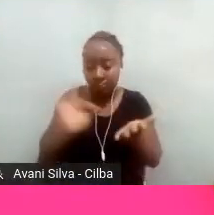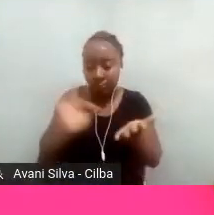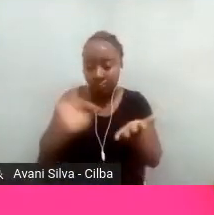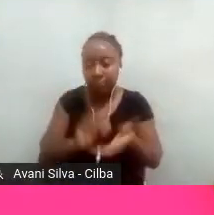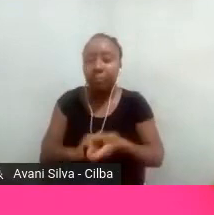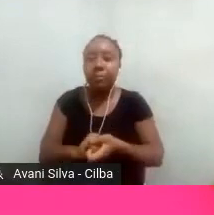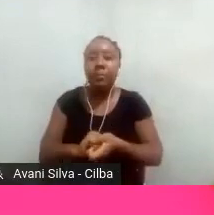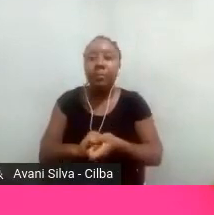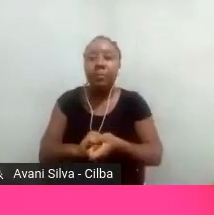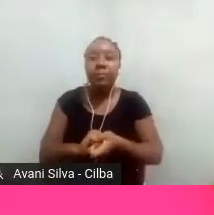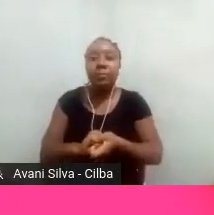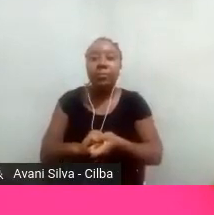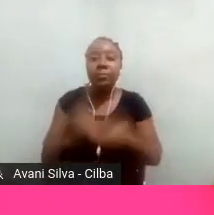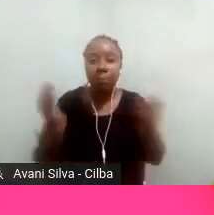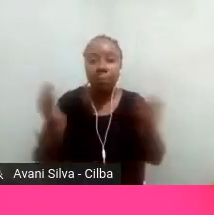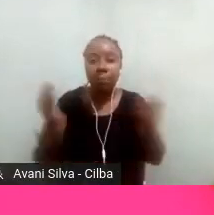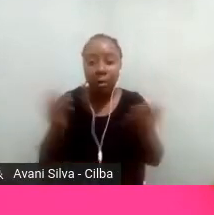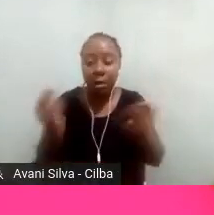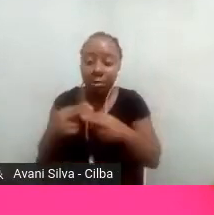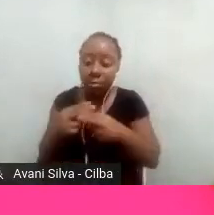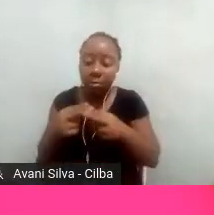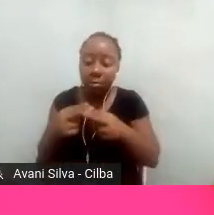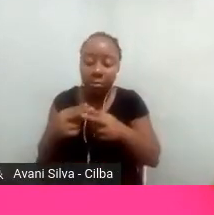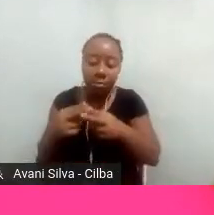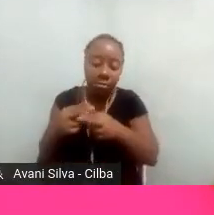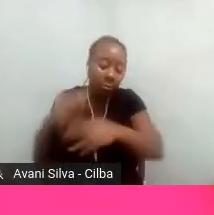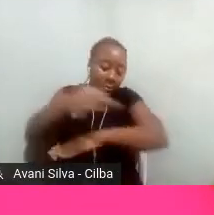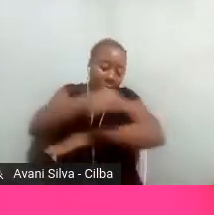Agora estou cortando.